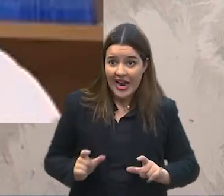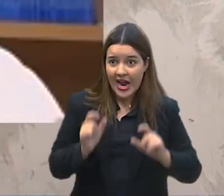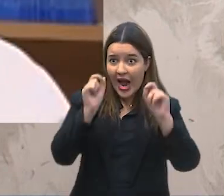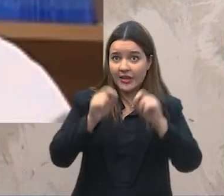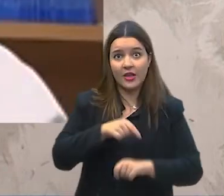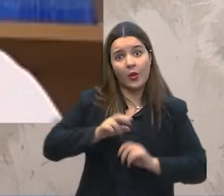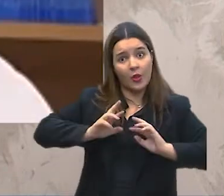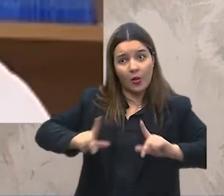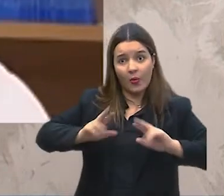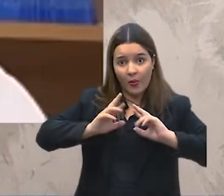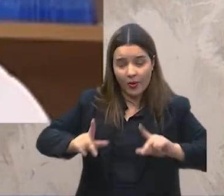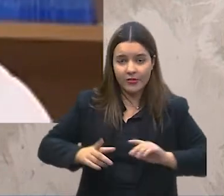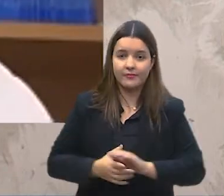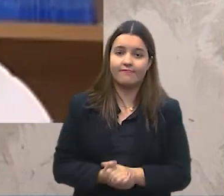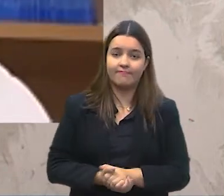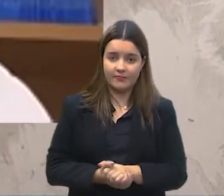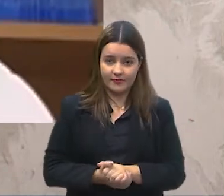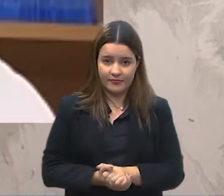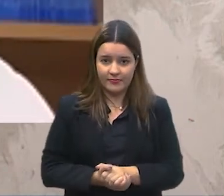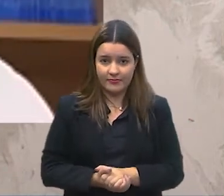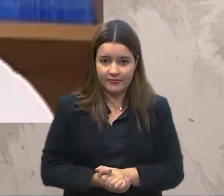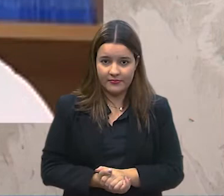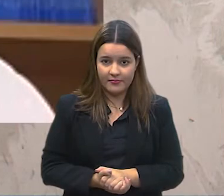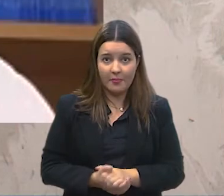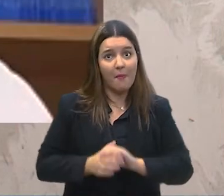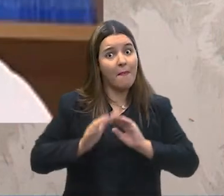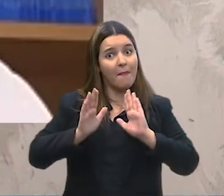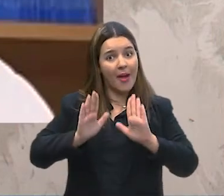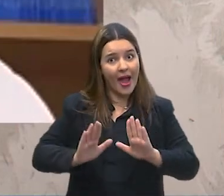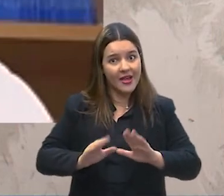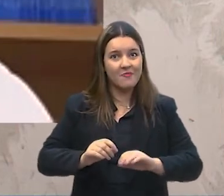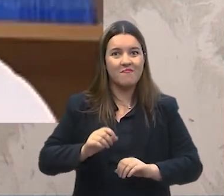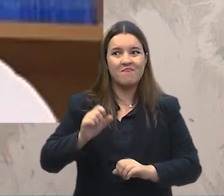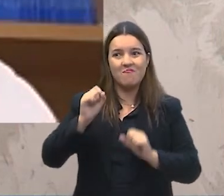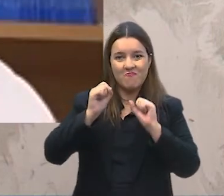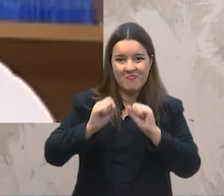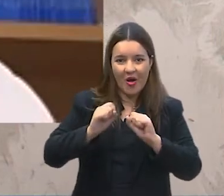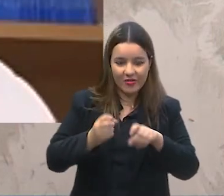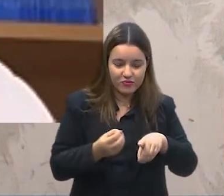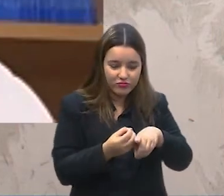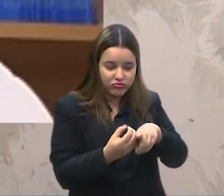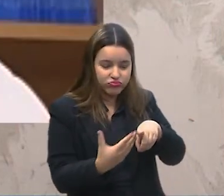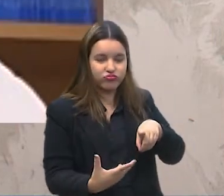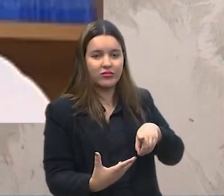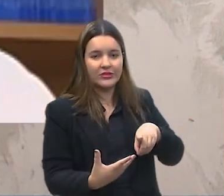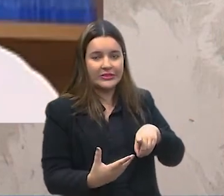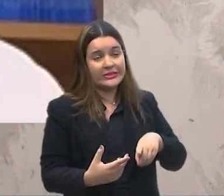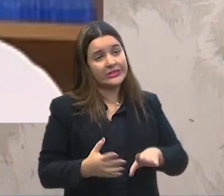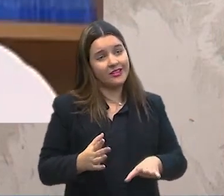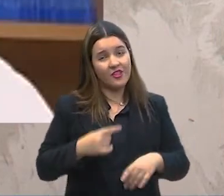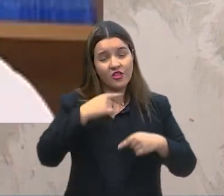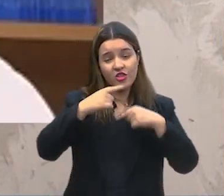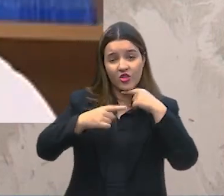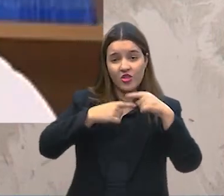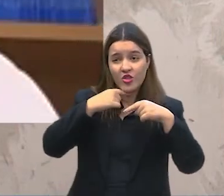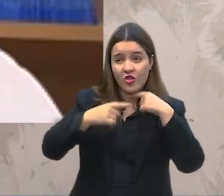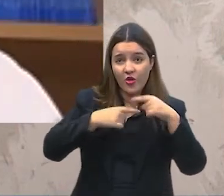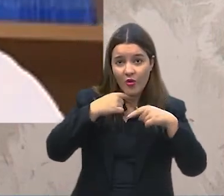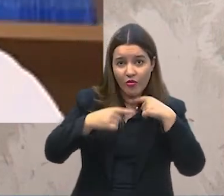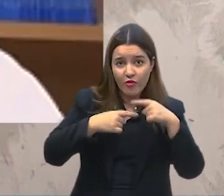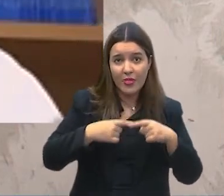Essa hiperplasia, ela pode ser sintomática ou não. Ou seja, o indivíduo pode ter uma próstata